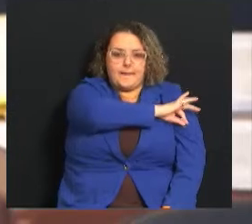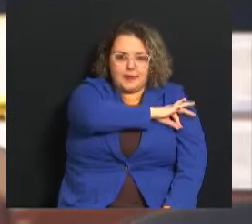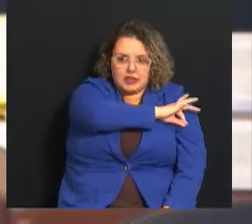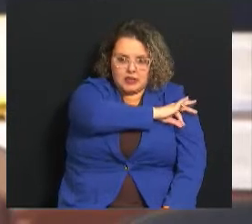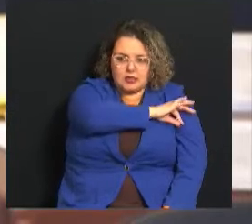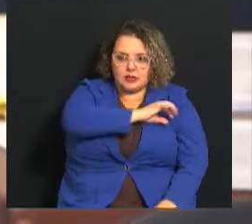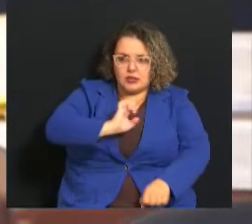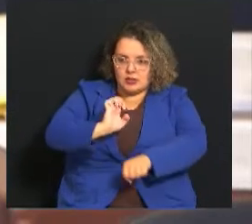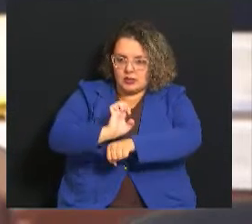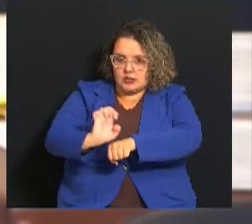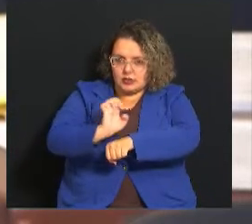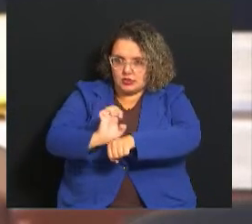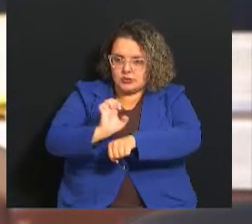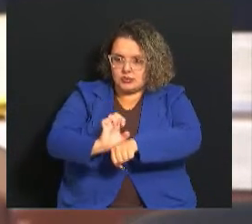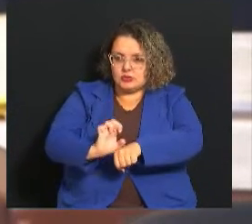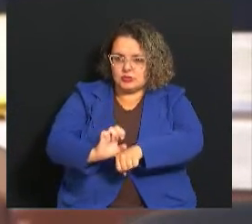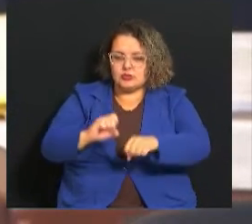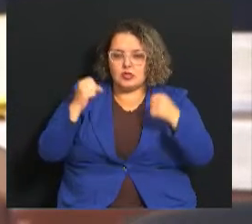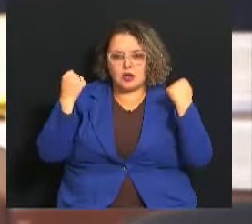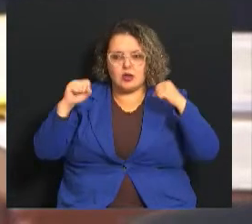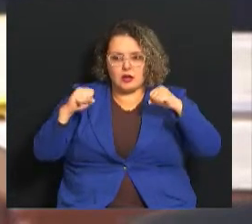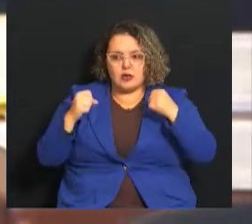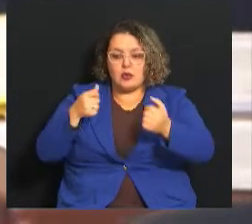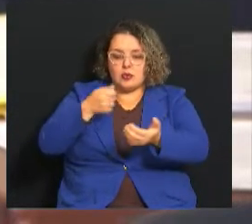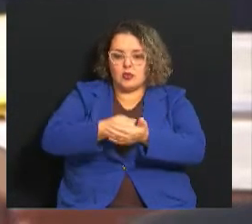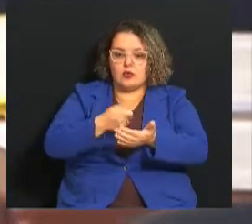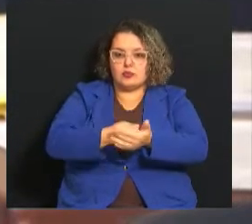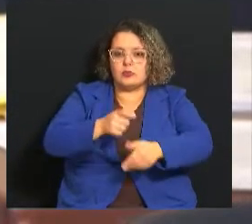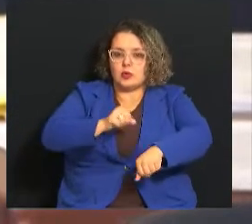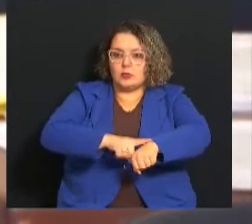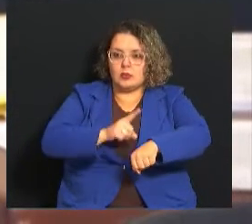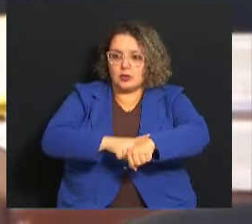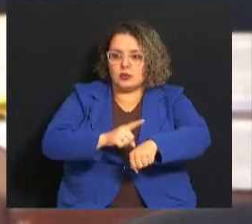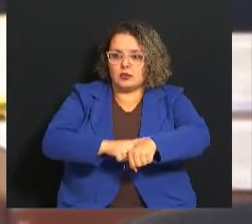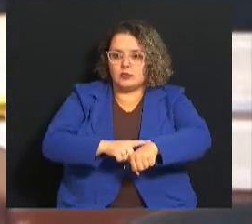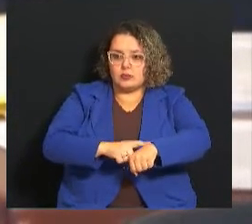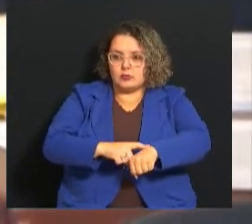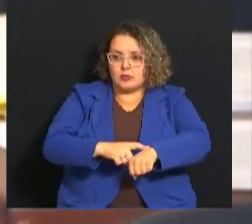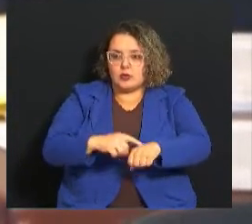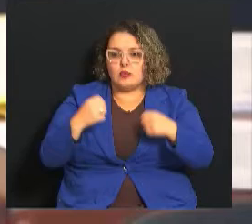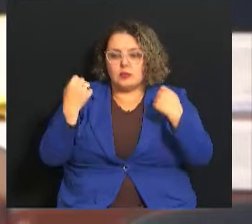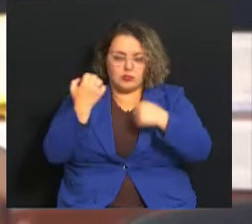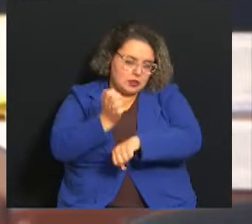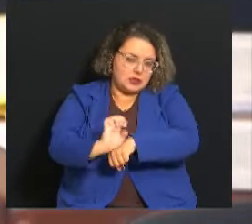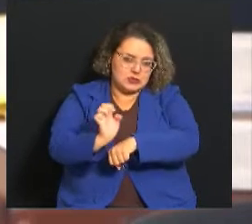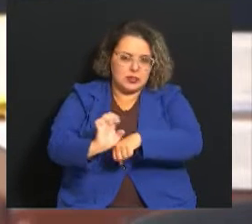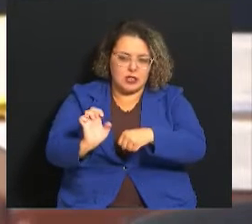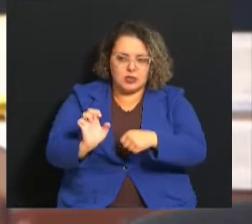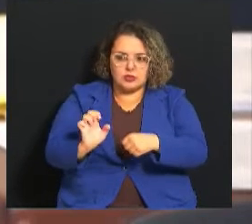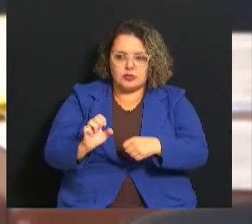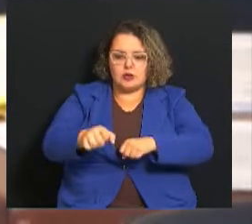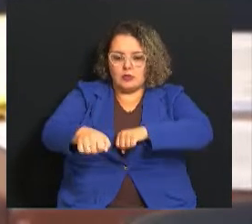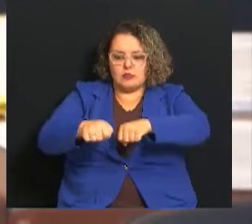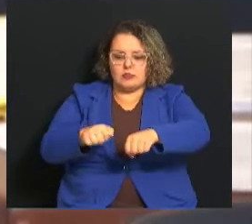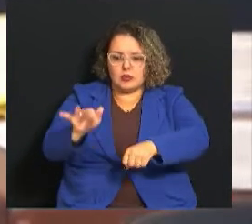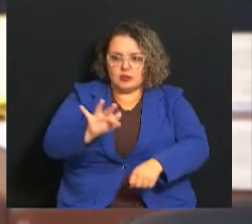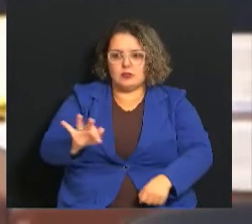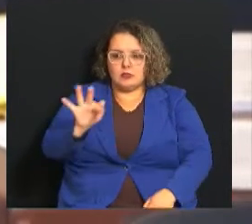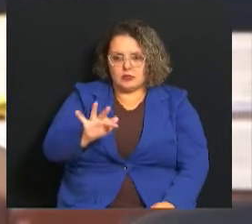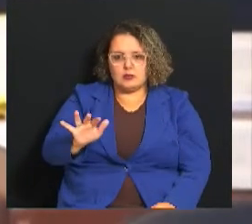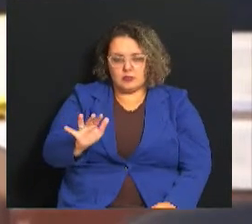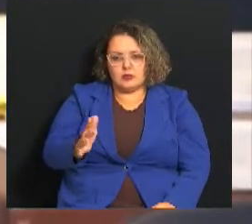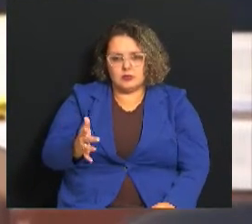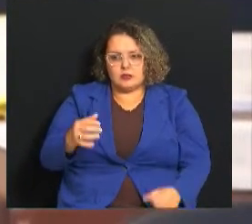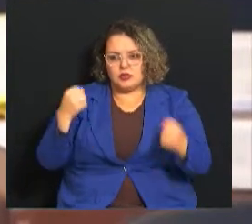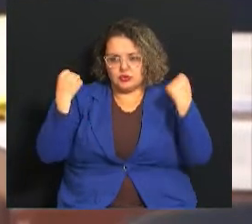estagiários de educação física que têm que cumprir sua carga horária como estagiários, né, para conseguir concluir o curso universitário,